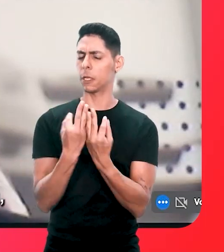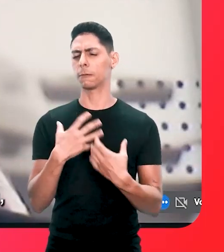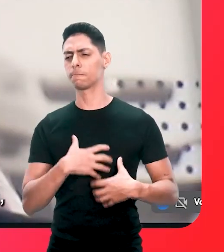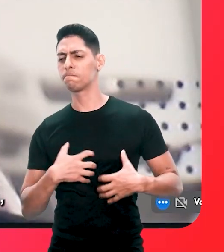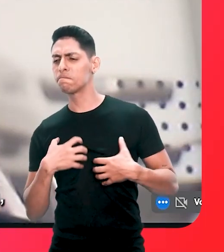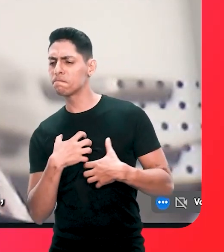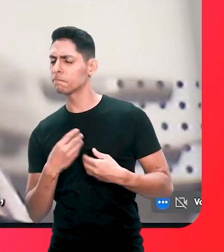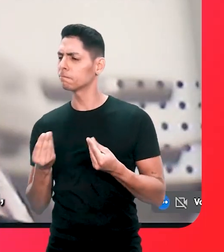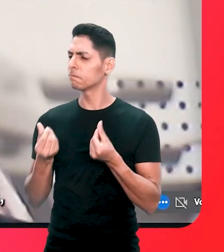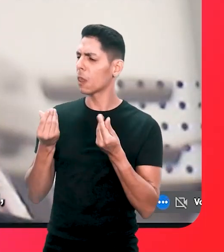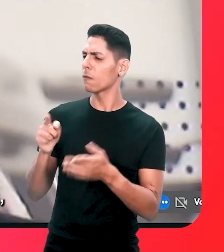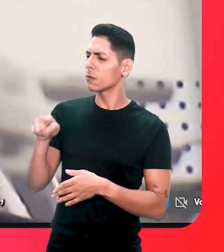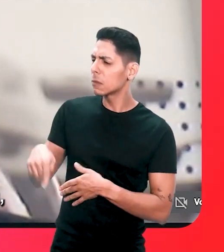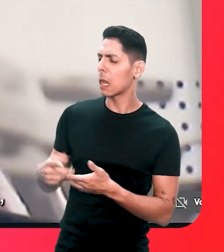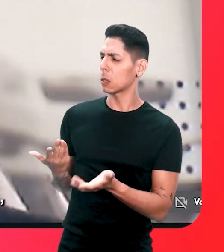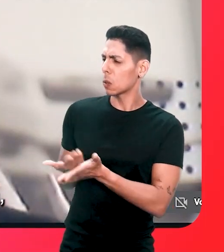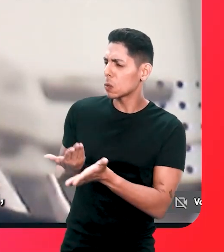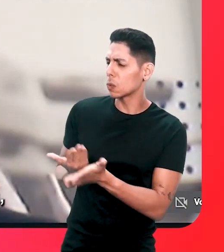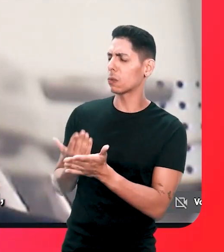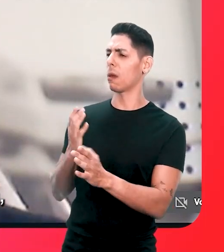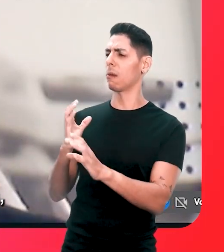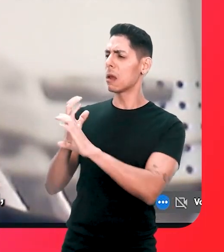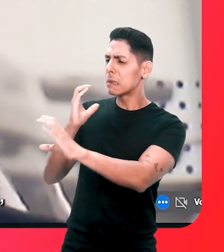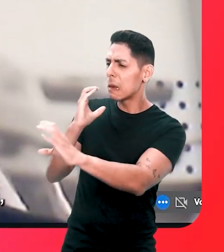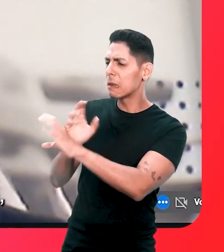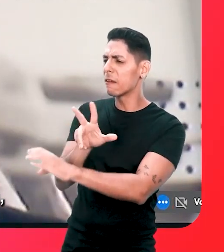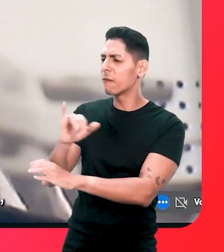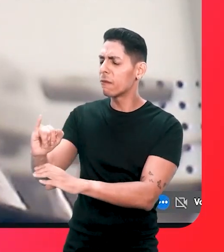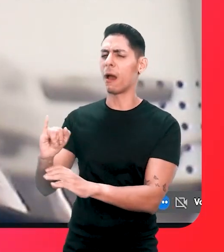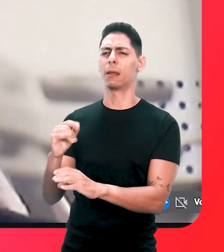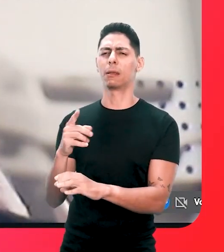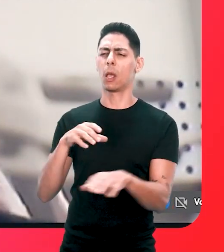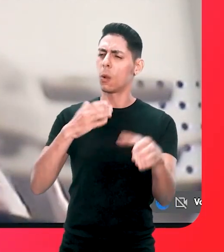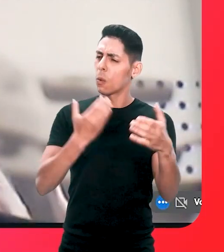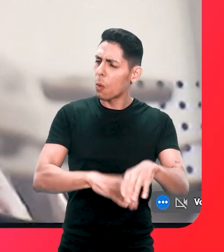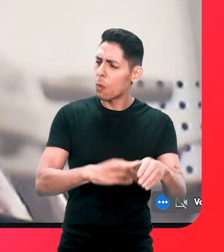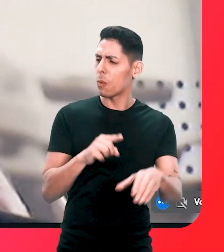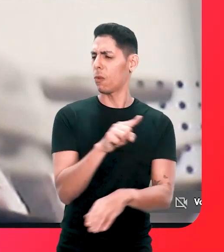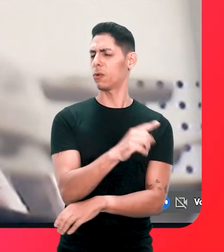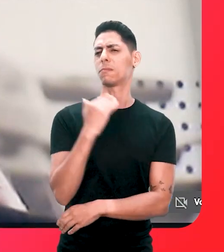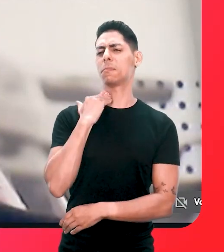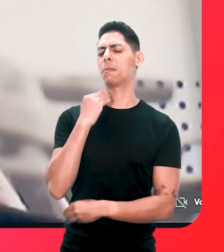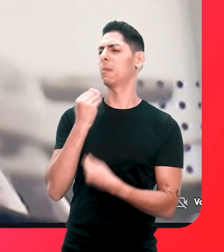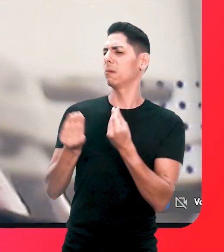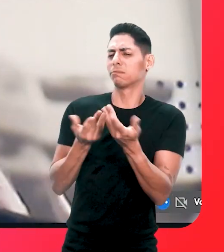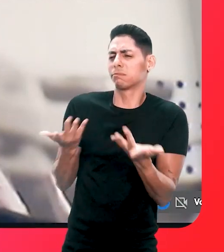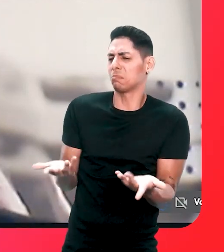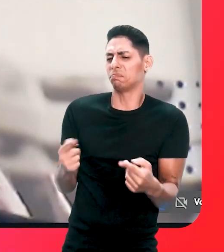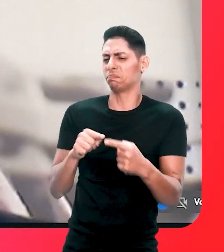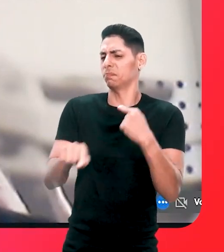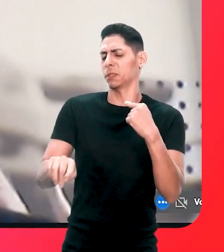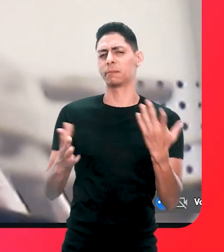assim, poxa vida, tu está fazendo engenharia, vai fazer concurso para banco, né? Vai ser bancário.